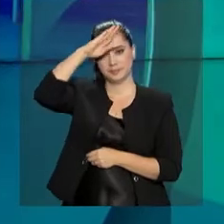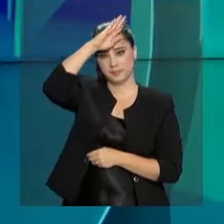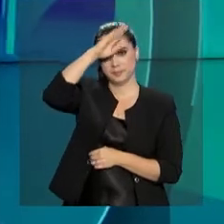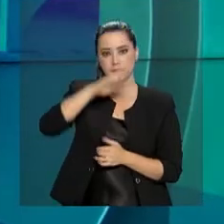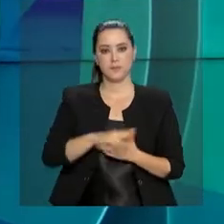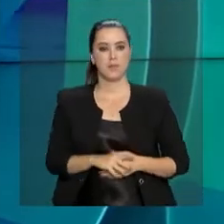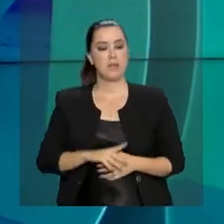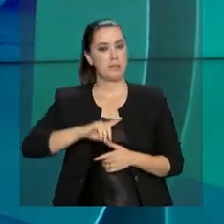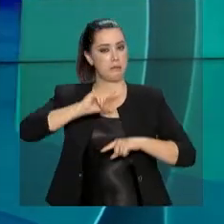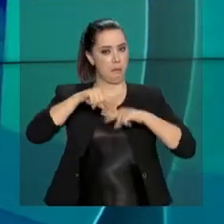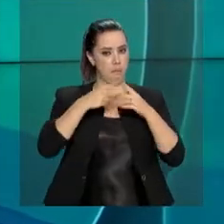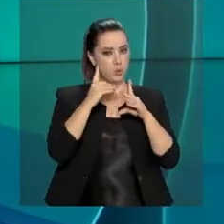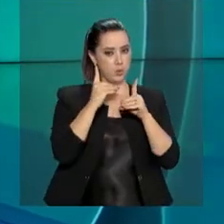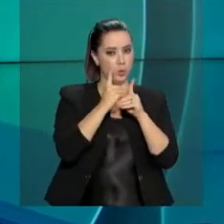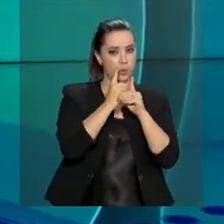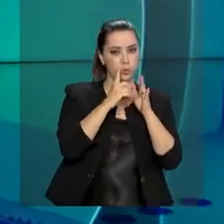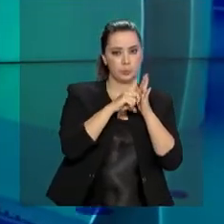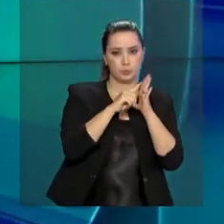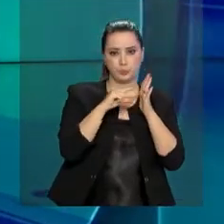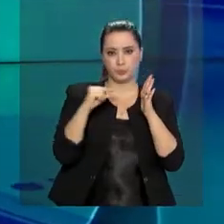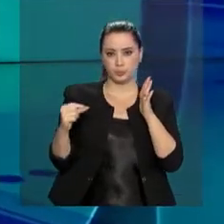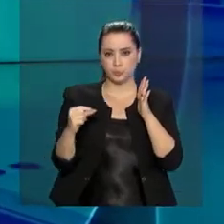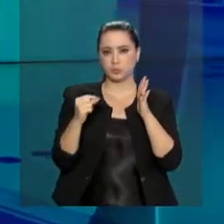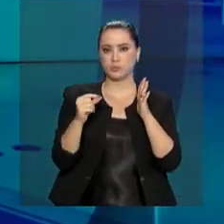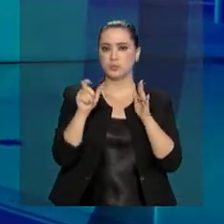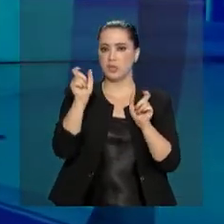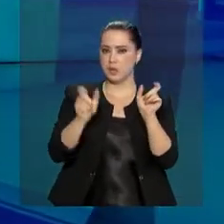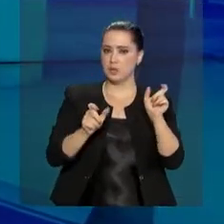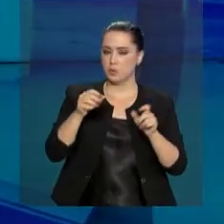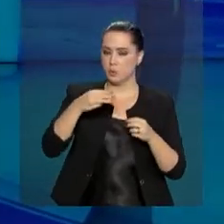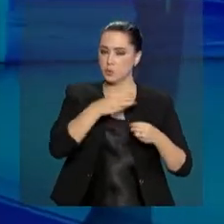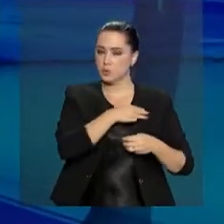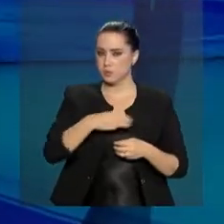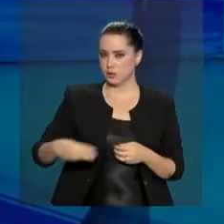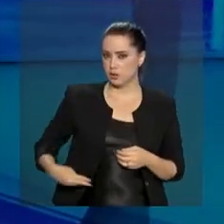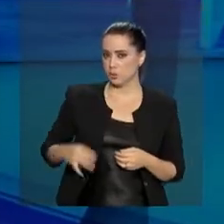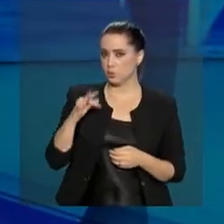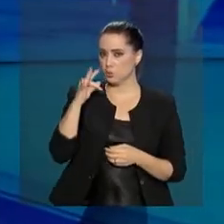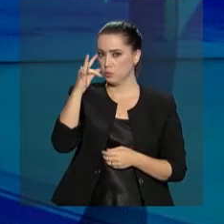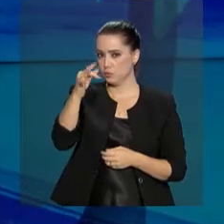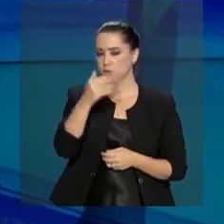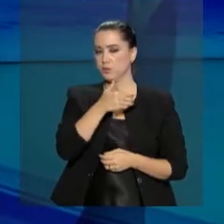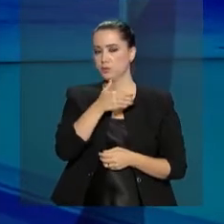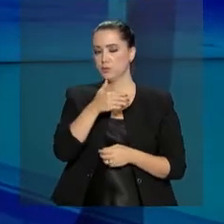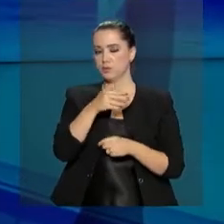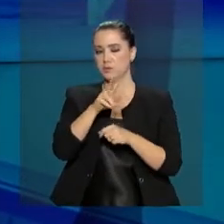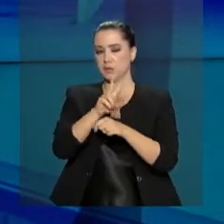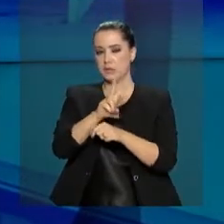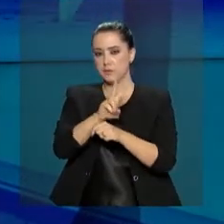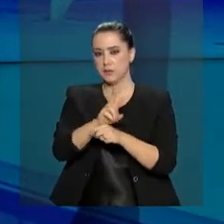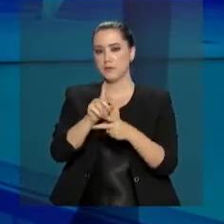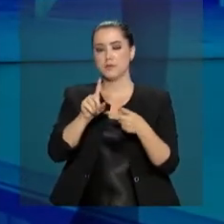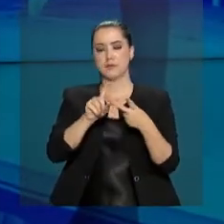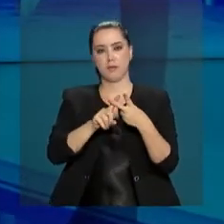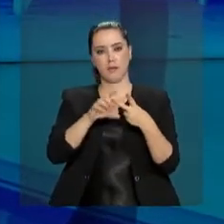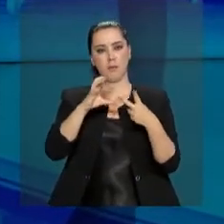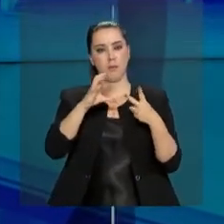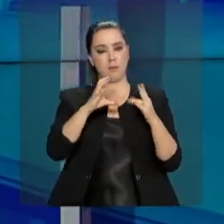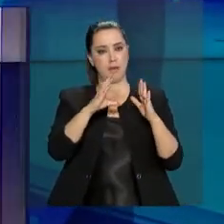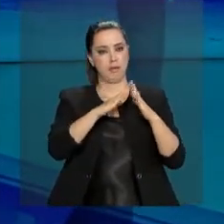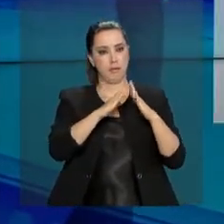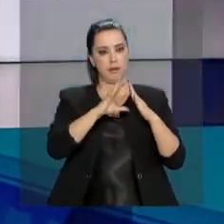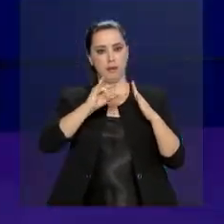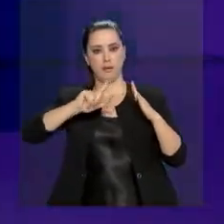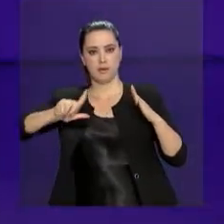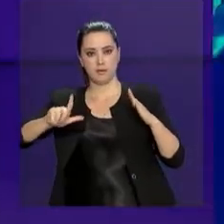emocionaram após o encontro no palácio do planalto os futuros ministros da defesa e da casa civil fizeram uma visita ao